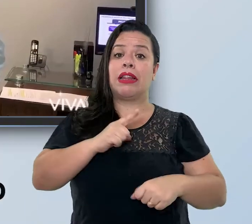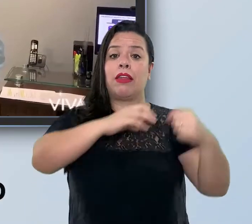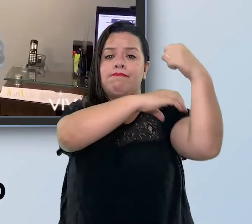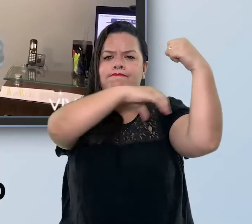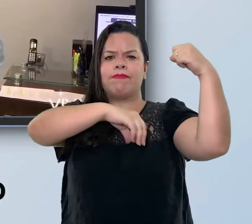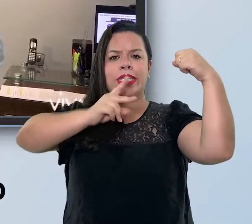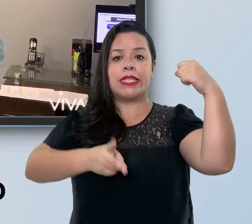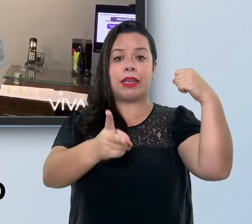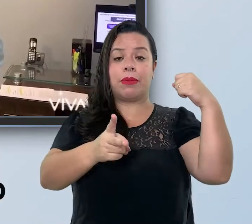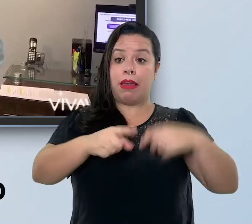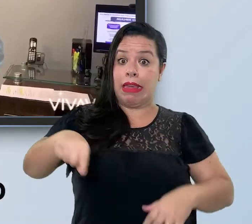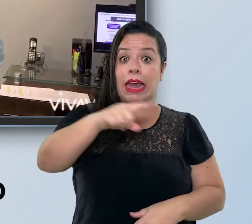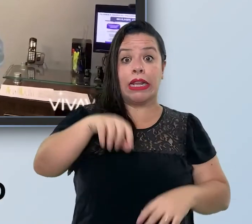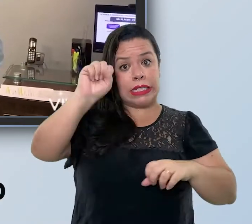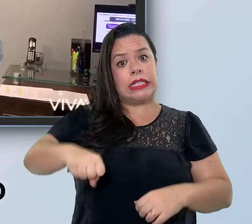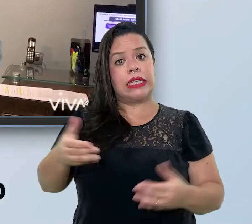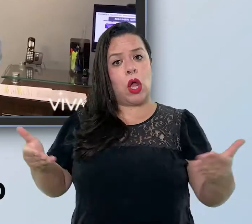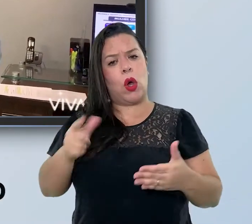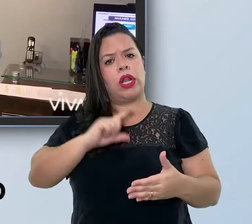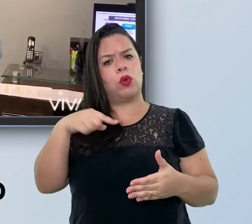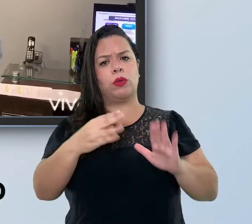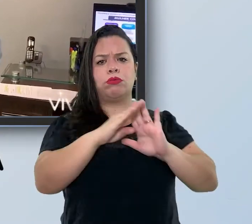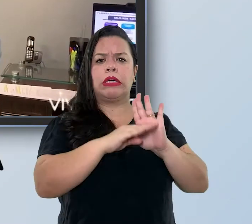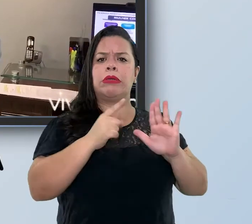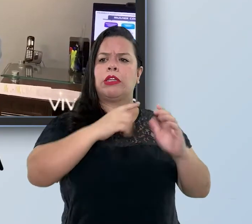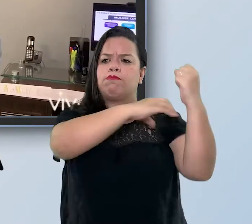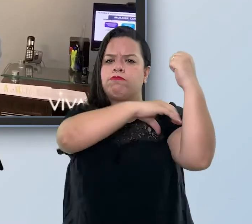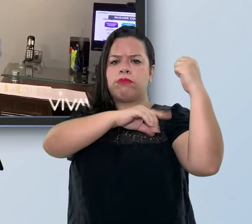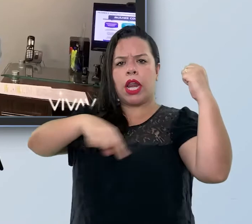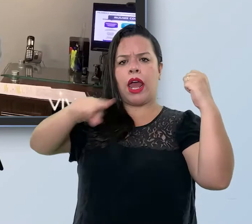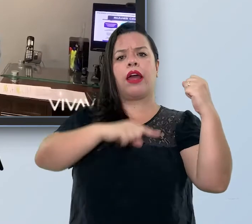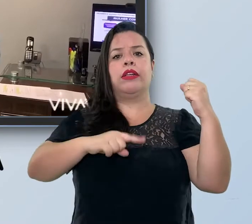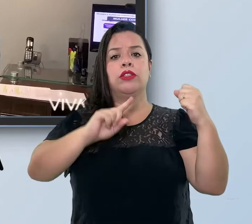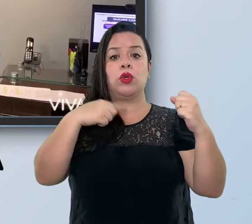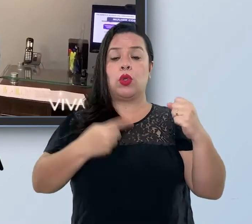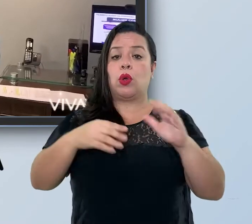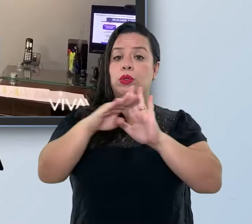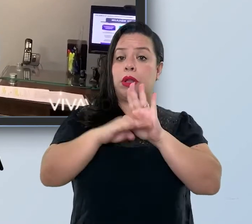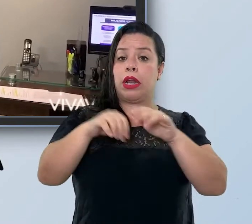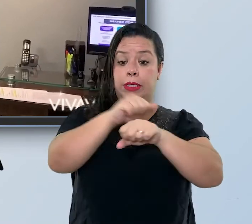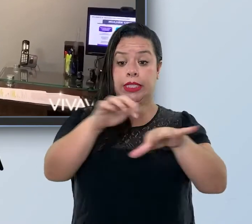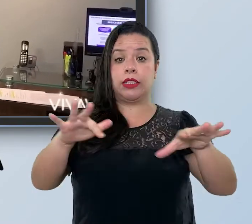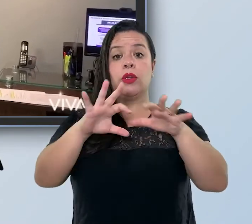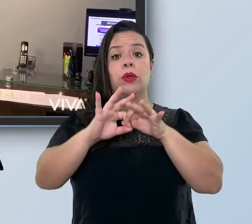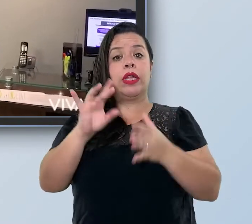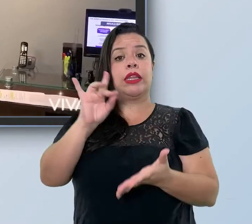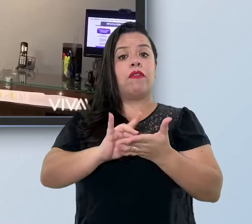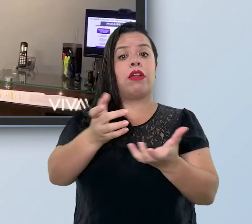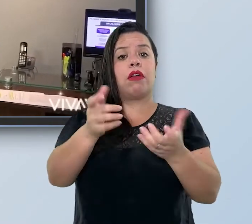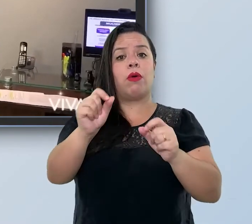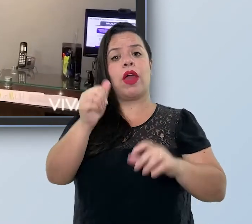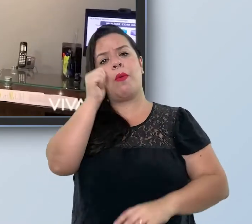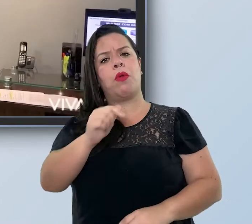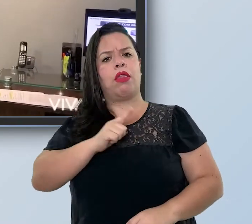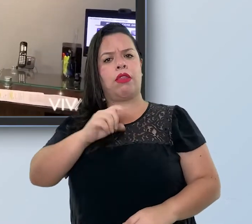estar empoderadas. E elas estão empoderadas dentro do nosso programa. O nosso programa Todas em Rede, na verdade, ele quer que